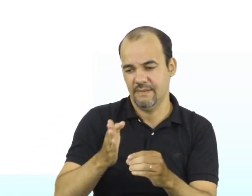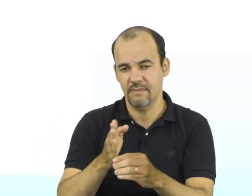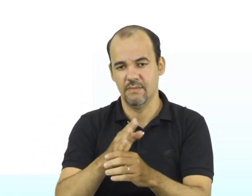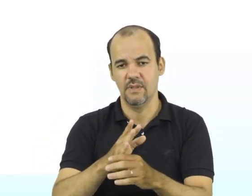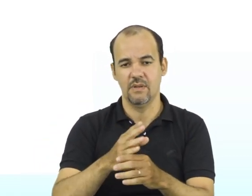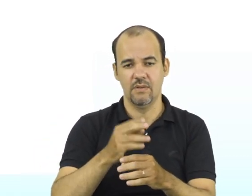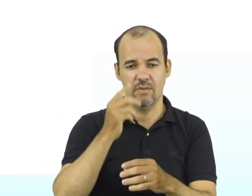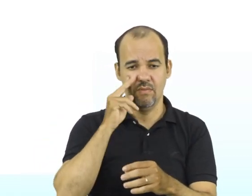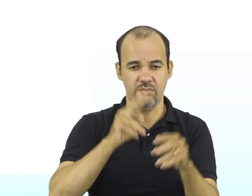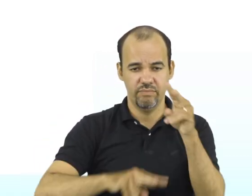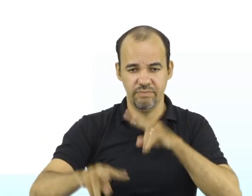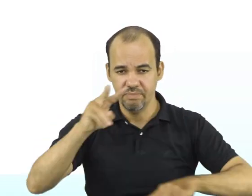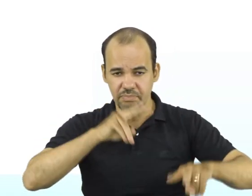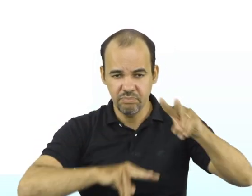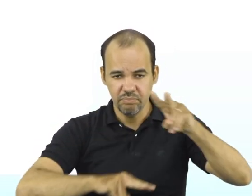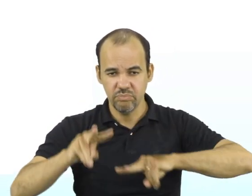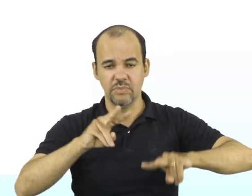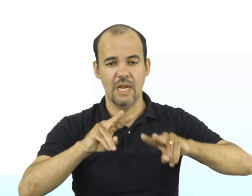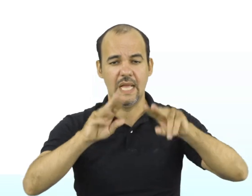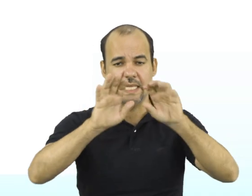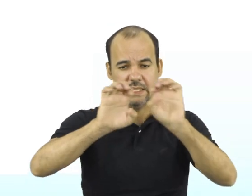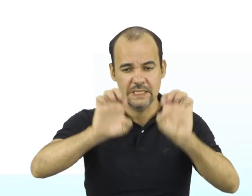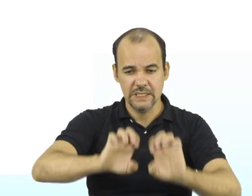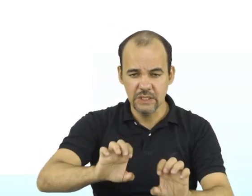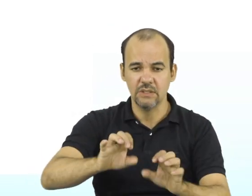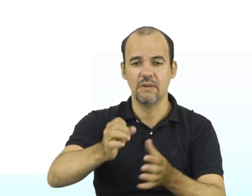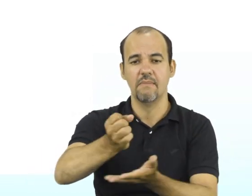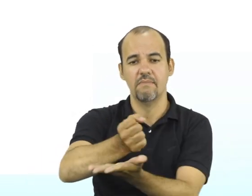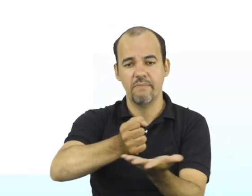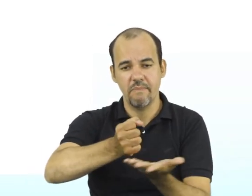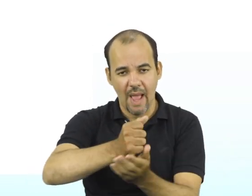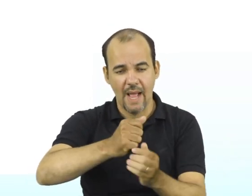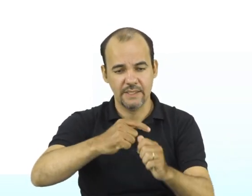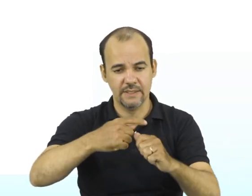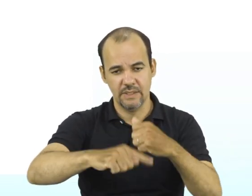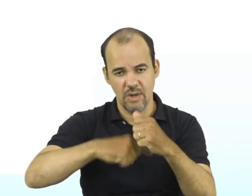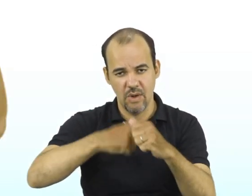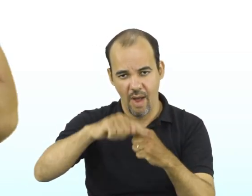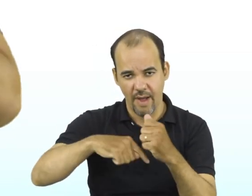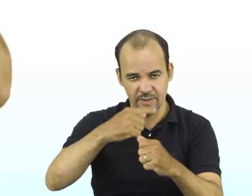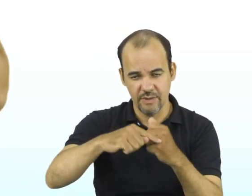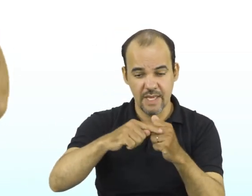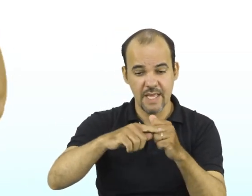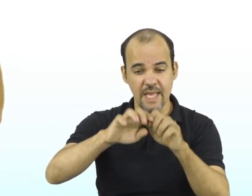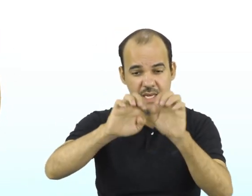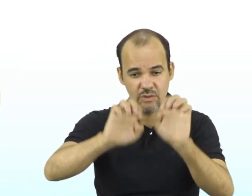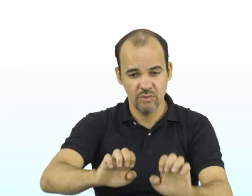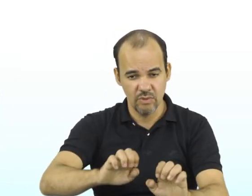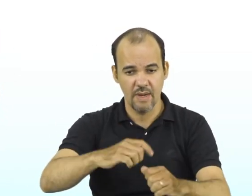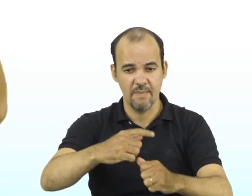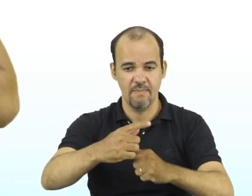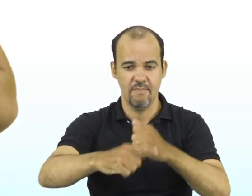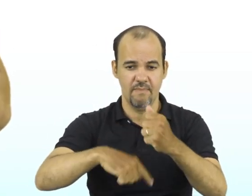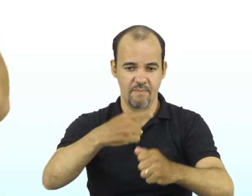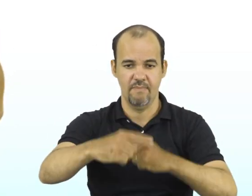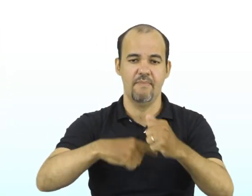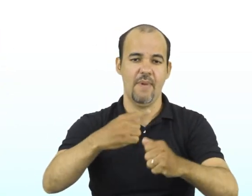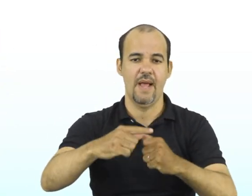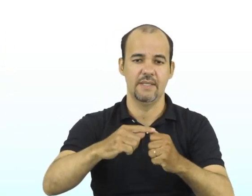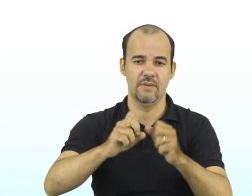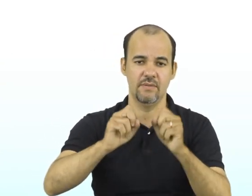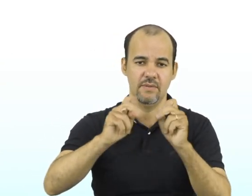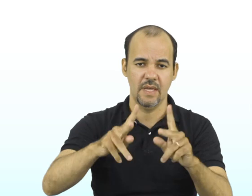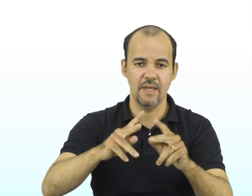Visualizou aí o formato, a estrutura básica de um átomo? Volto a dizer, estrutura básica, tá?